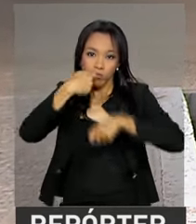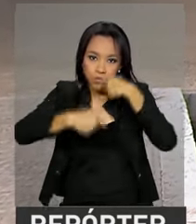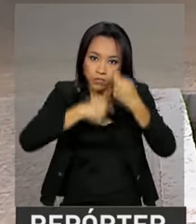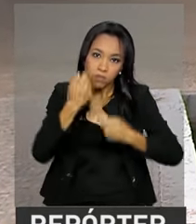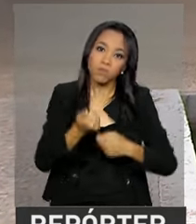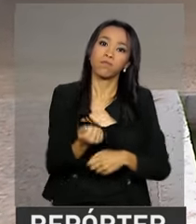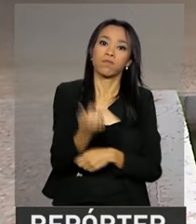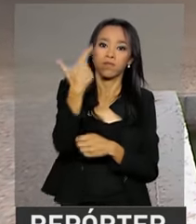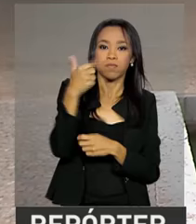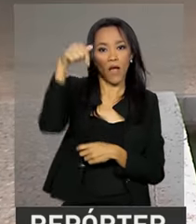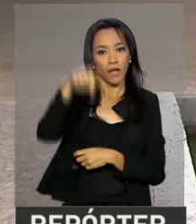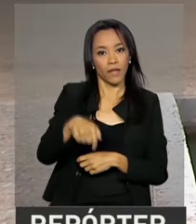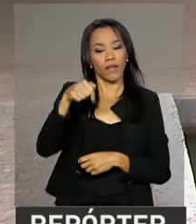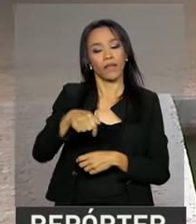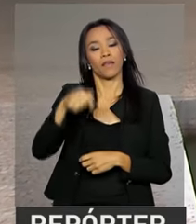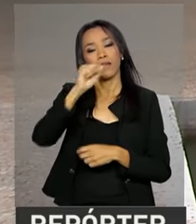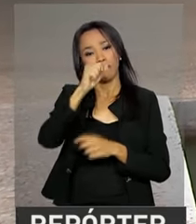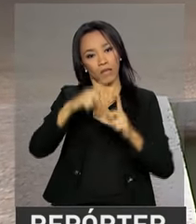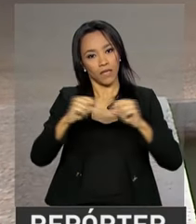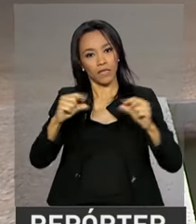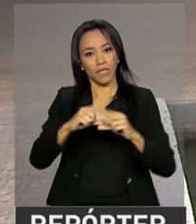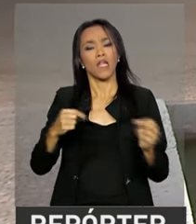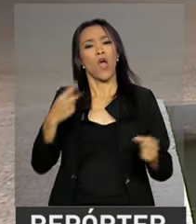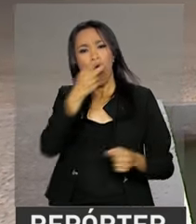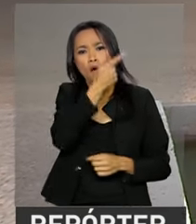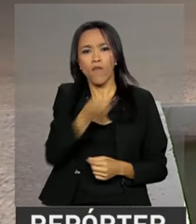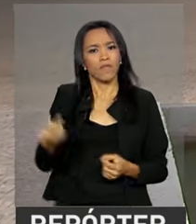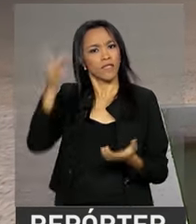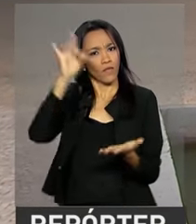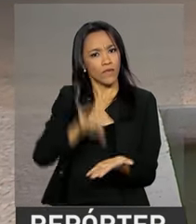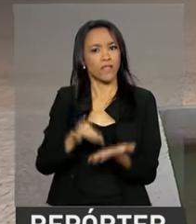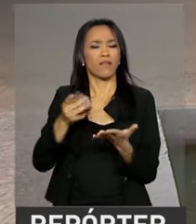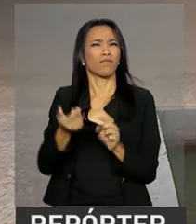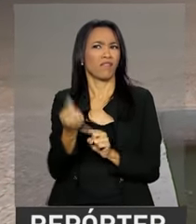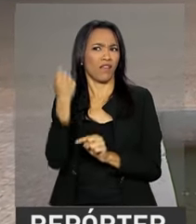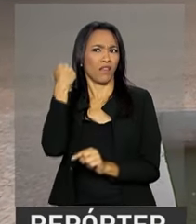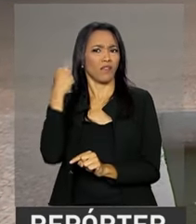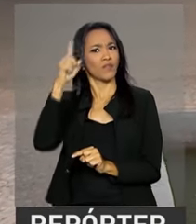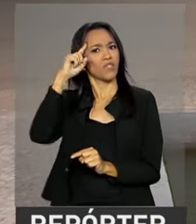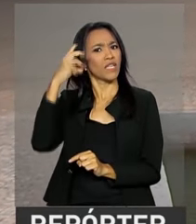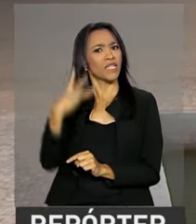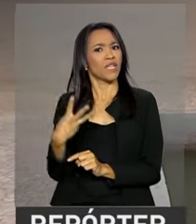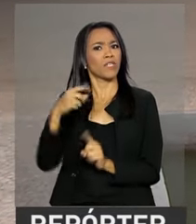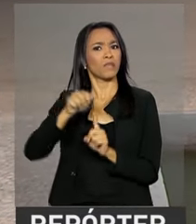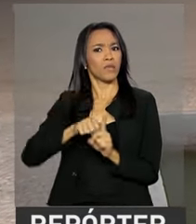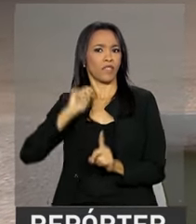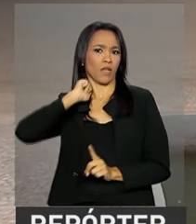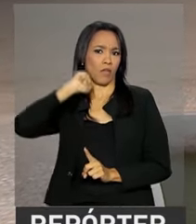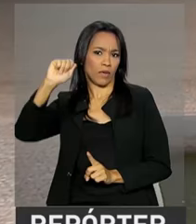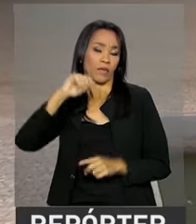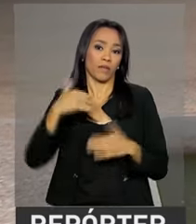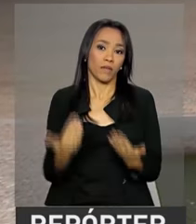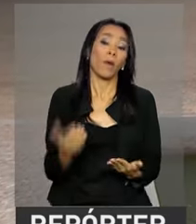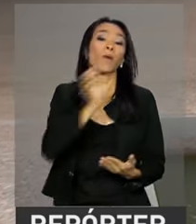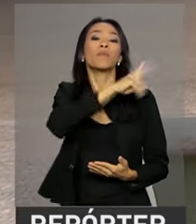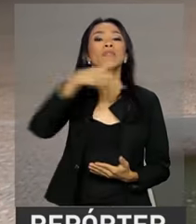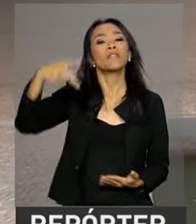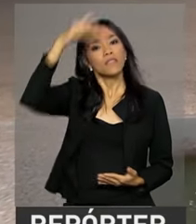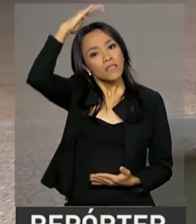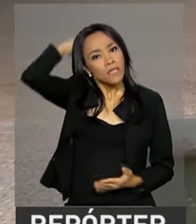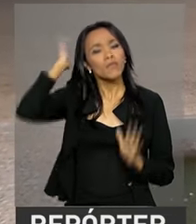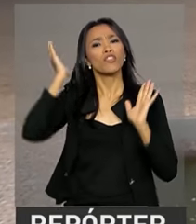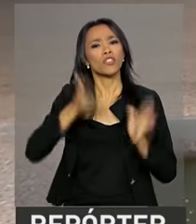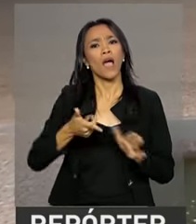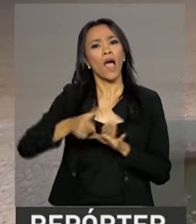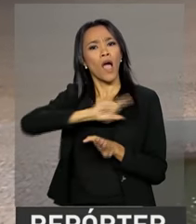rei a rainha estão em visita oficial no brasil desde o dia 3 de abril o presidente michel temer já havia se